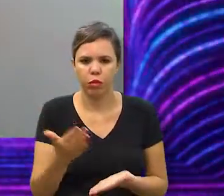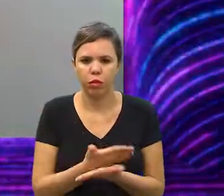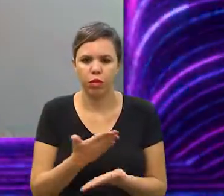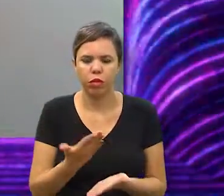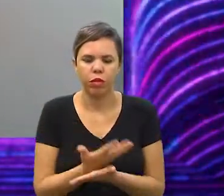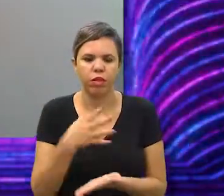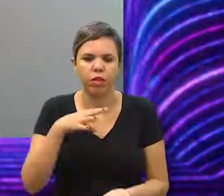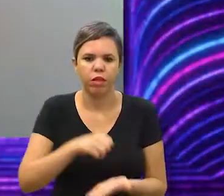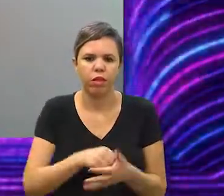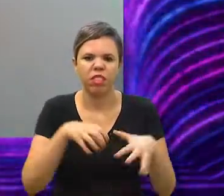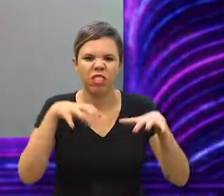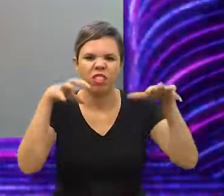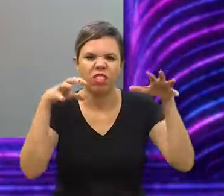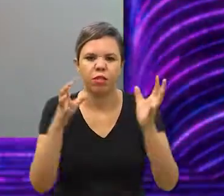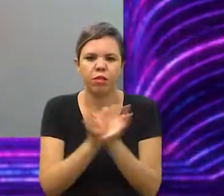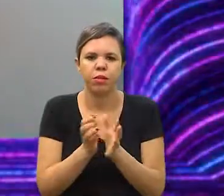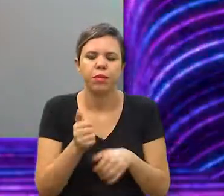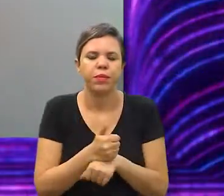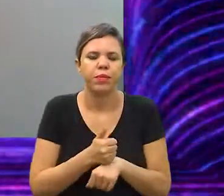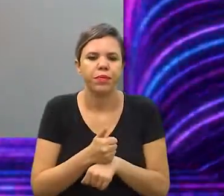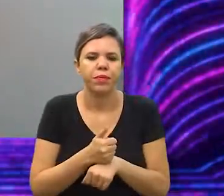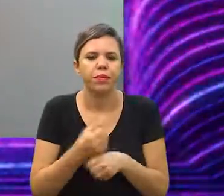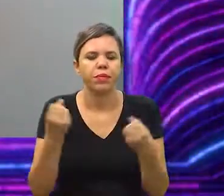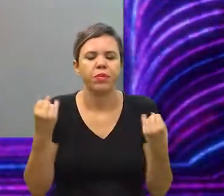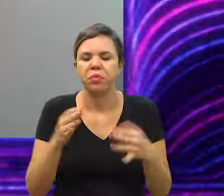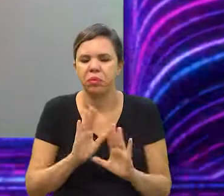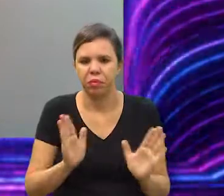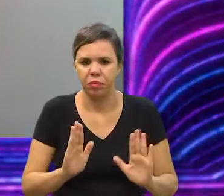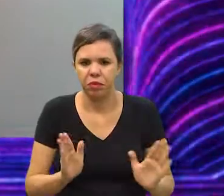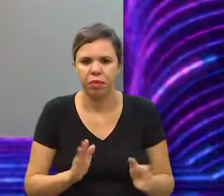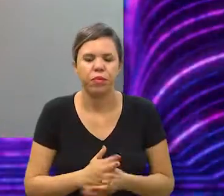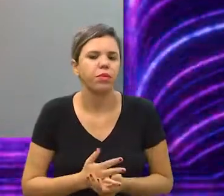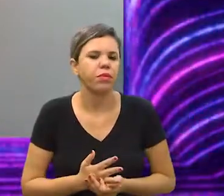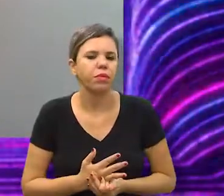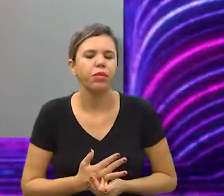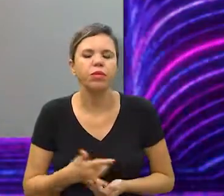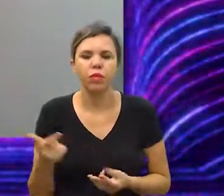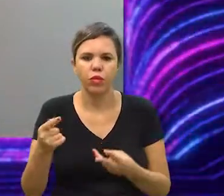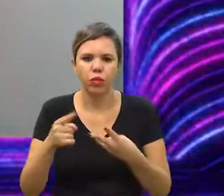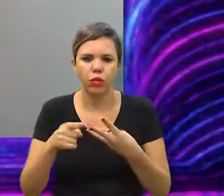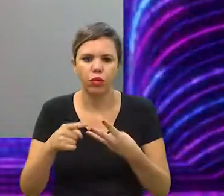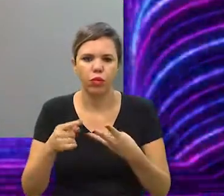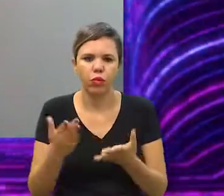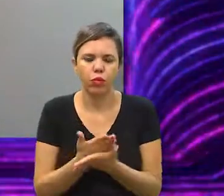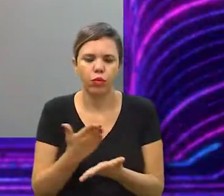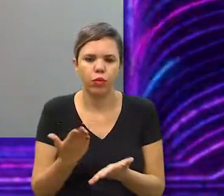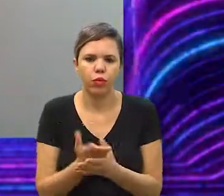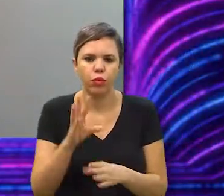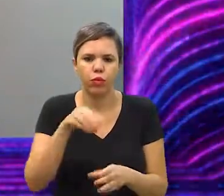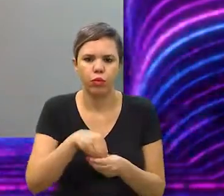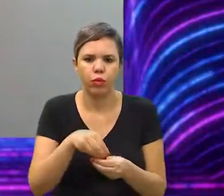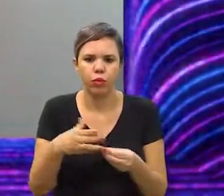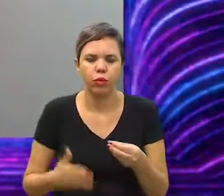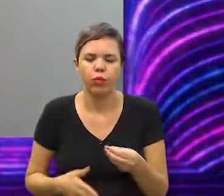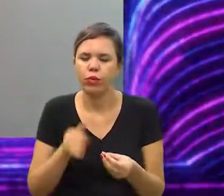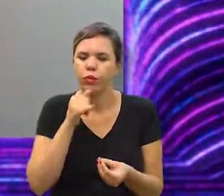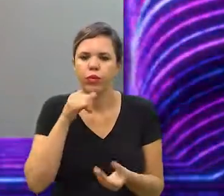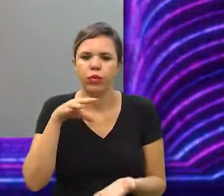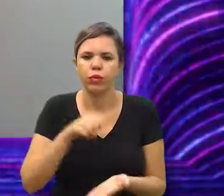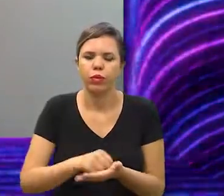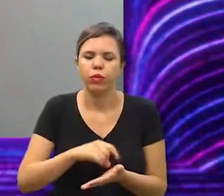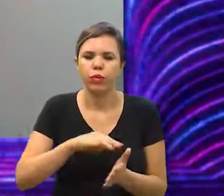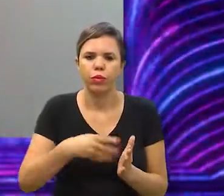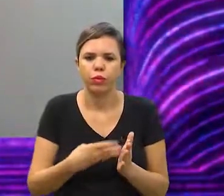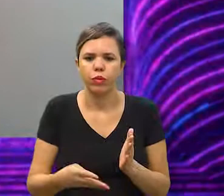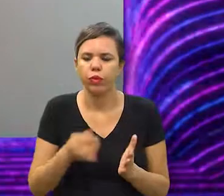de monstro da equipe. E a gente não explicou nada. No volume 2, a gente colocou uma ficha como se fosse um prontuário